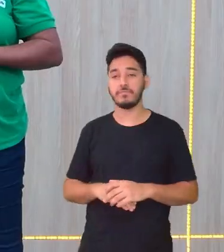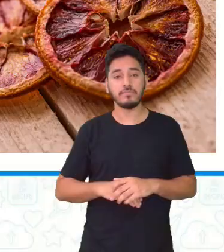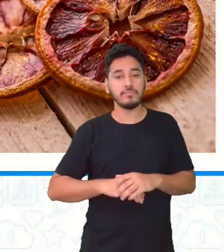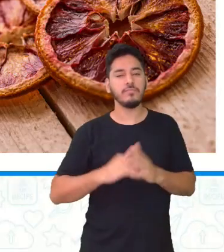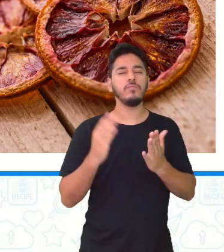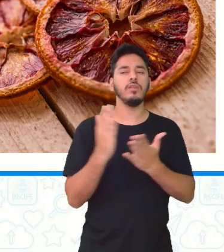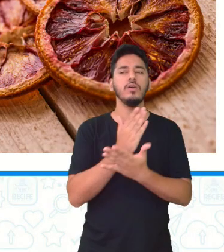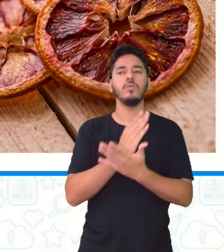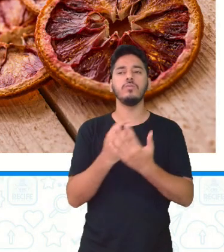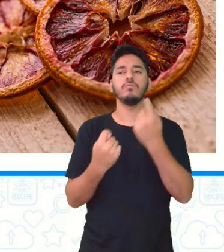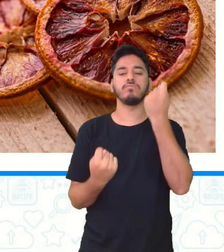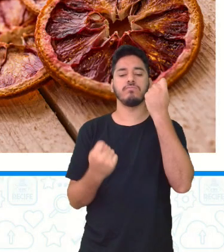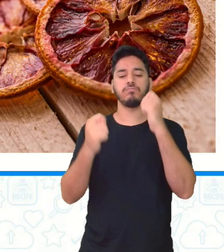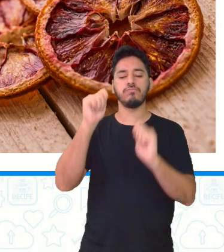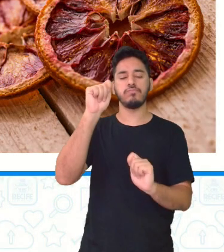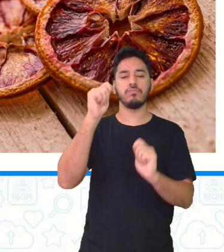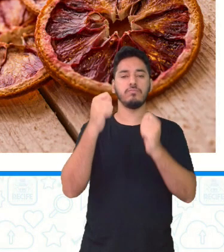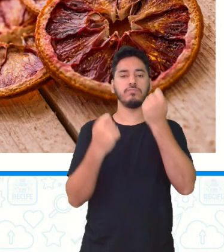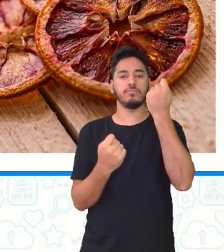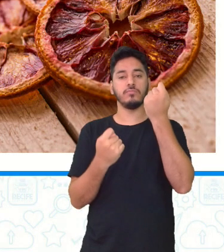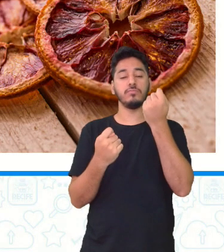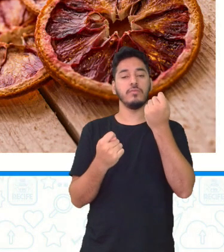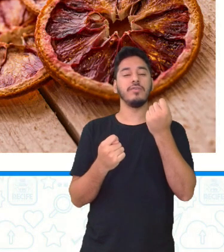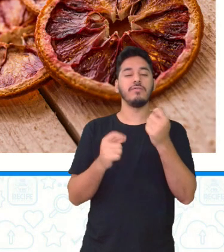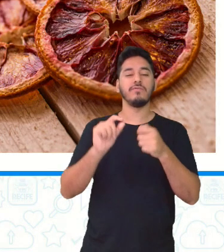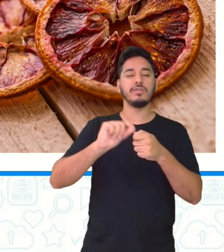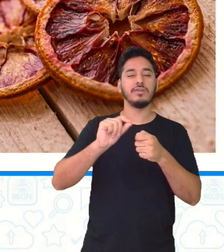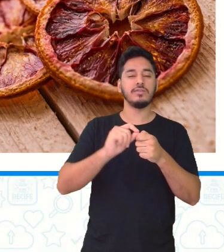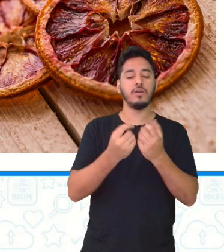Algumas indústrias, para fazer essa secagem ou